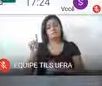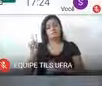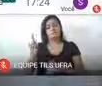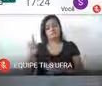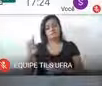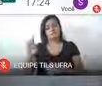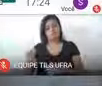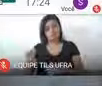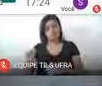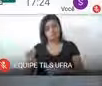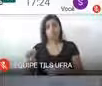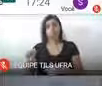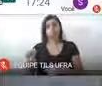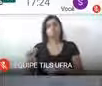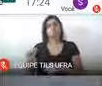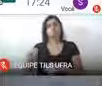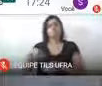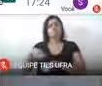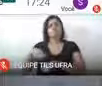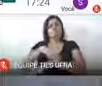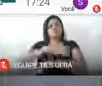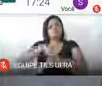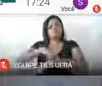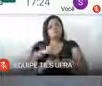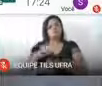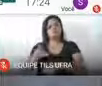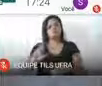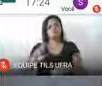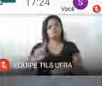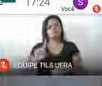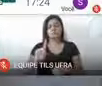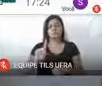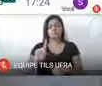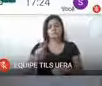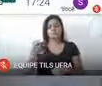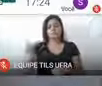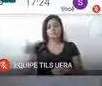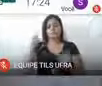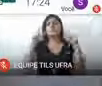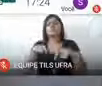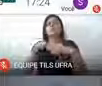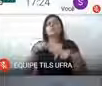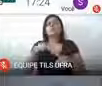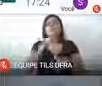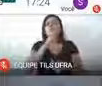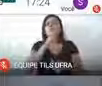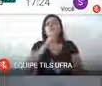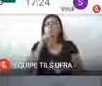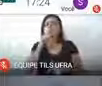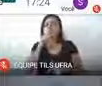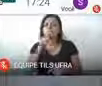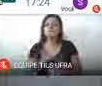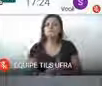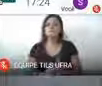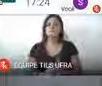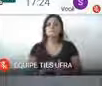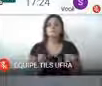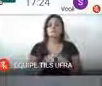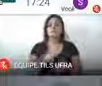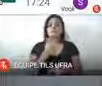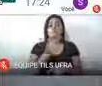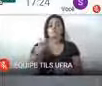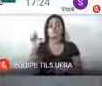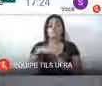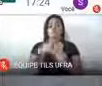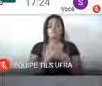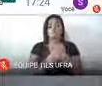BS-156, né, em Macapá, e Mazagão Velho, que deu origem ao município de Mazagão,